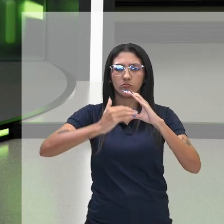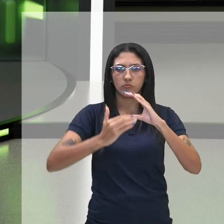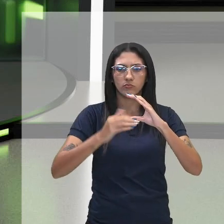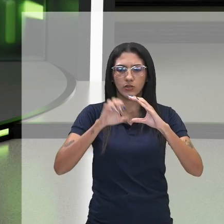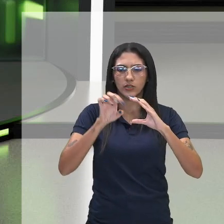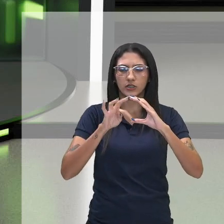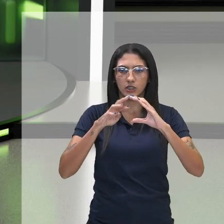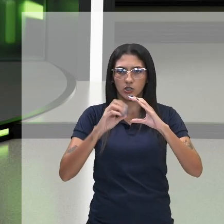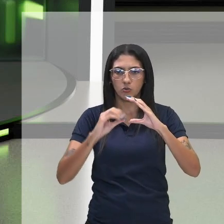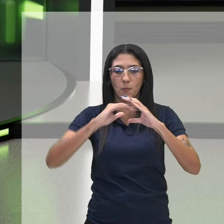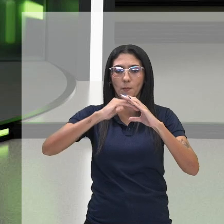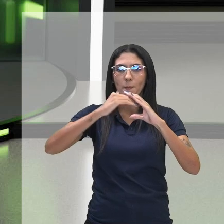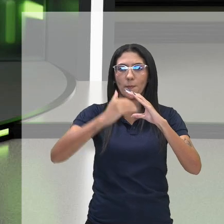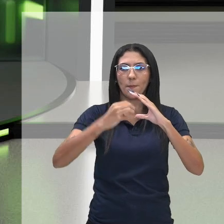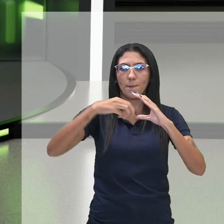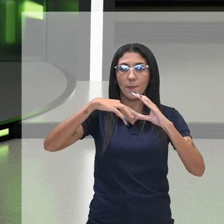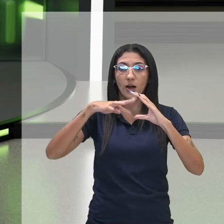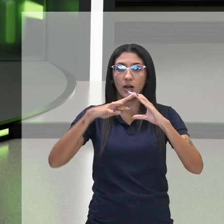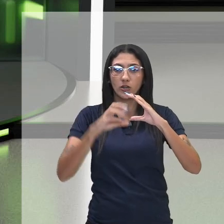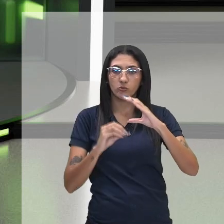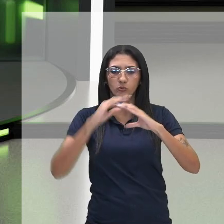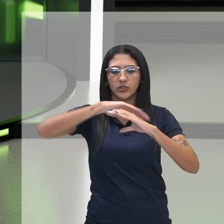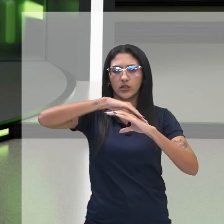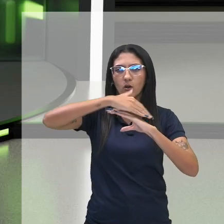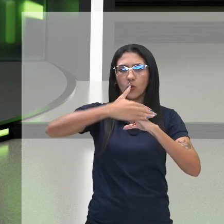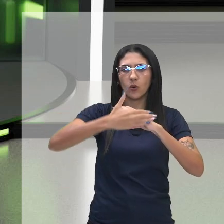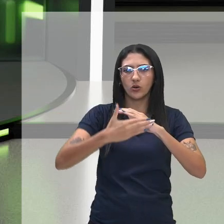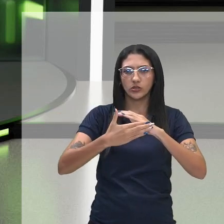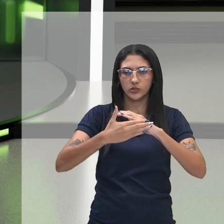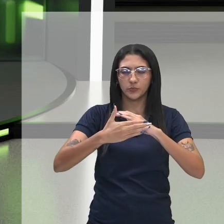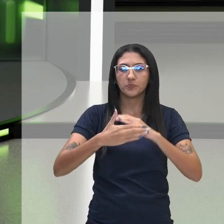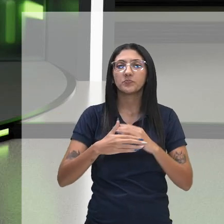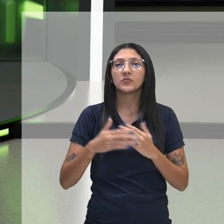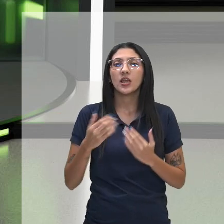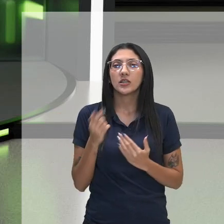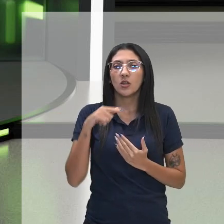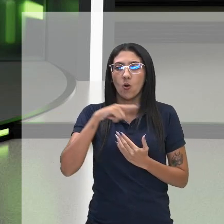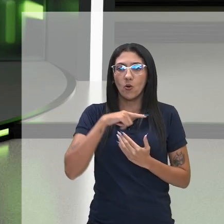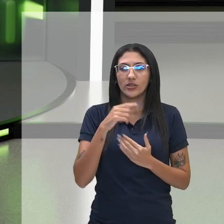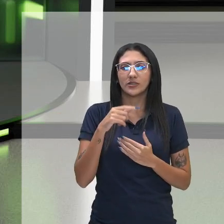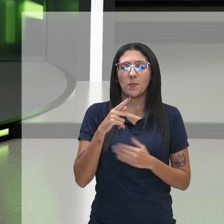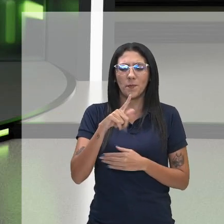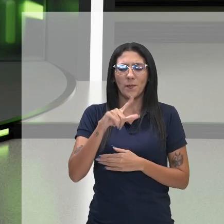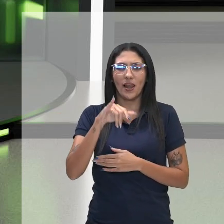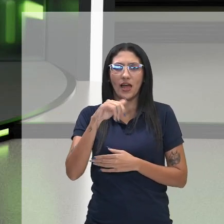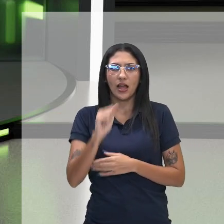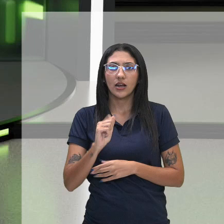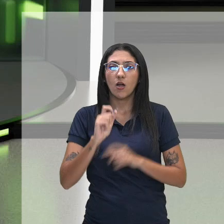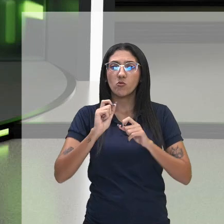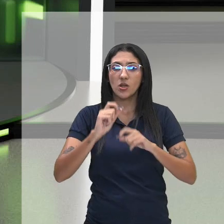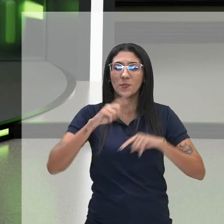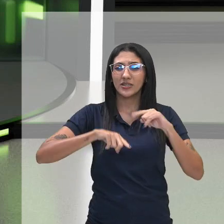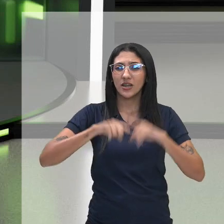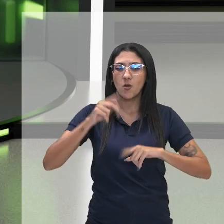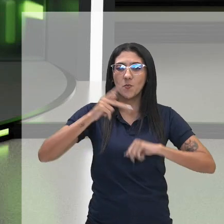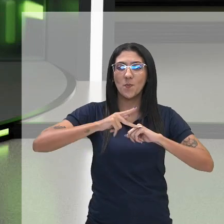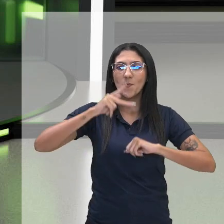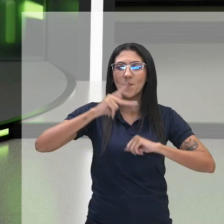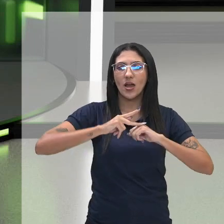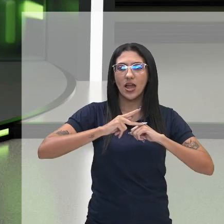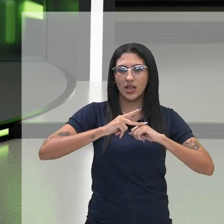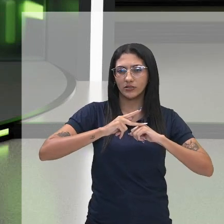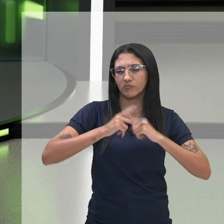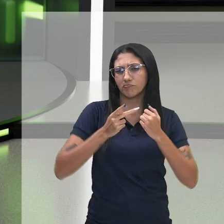externo, manto e crosta terrestre, tá? Então, as placas tectônicas são essas grandes placas rochosas, tá?